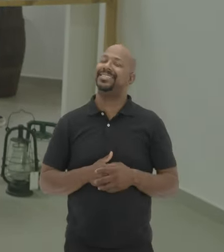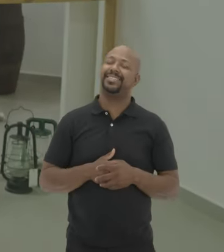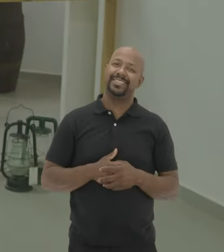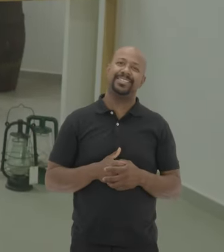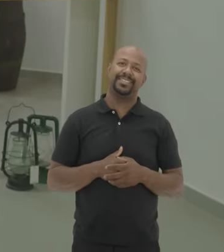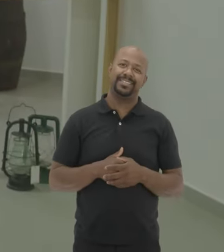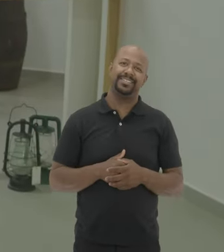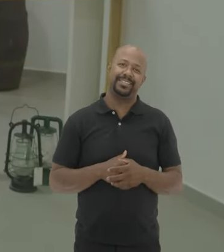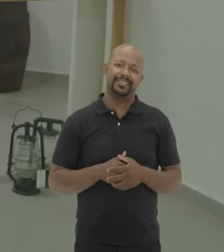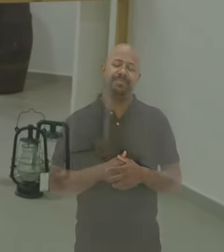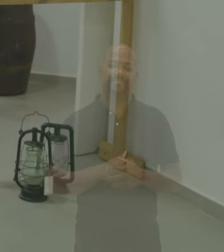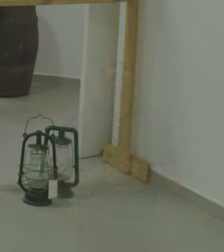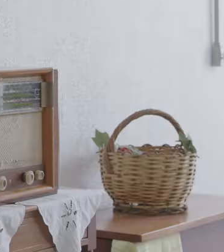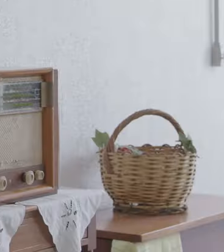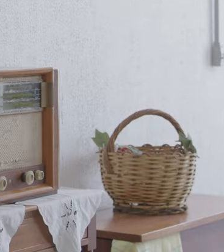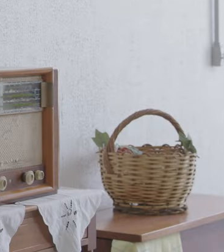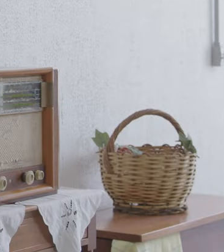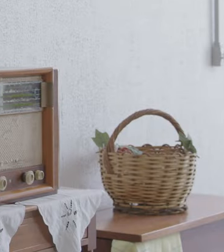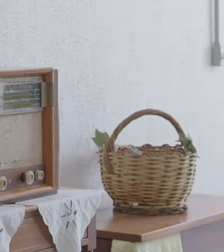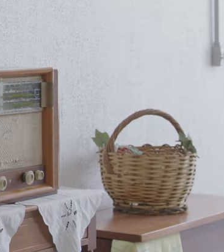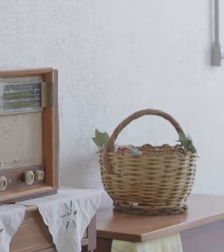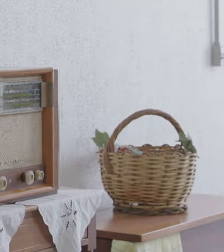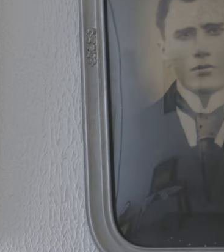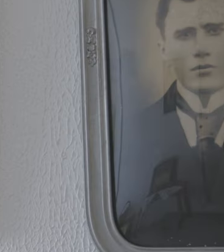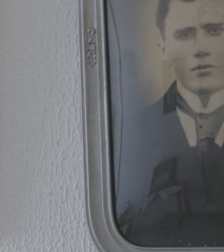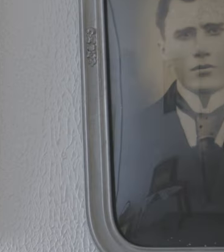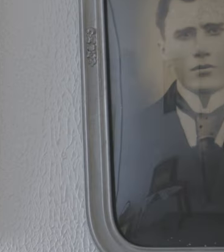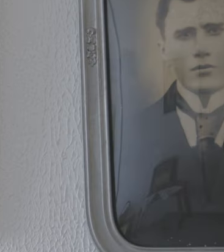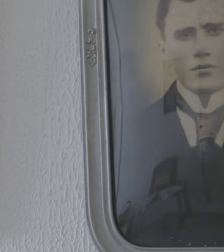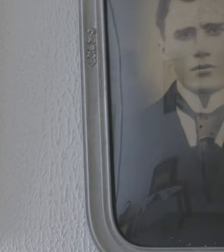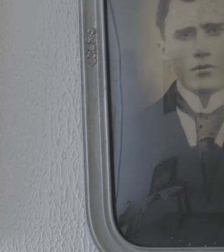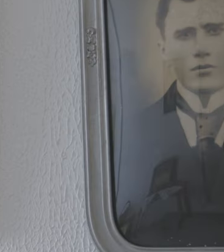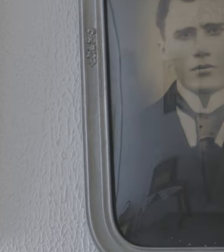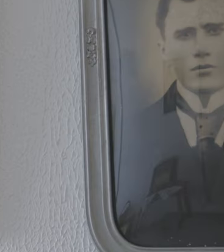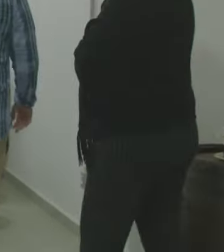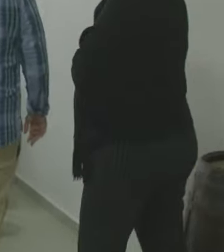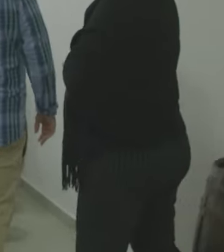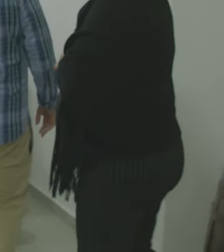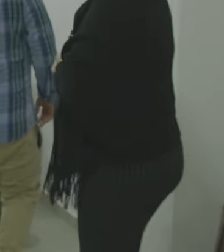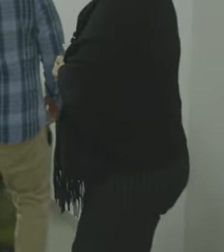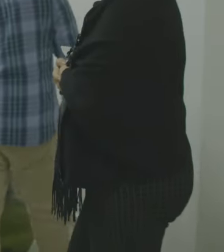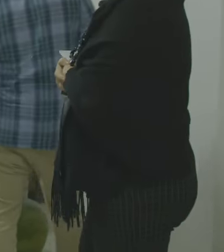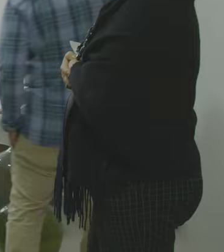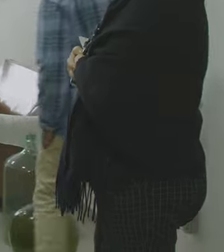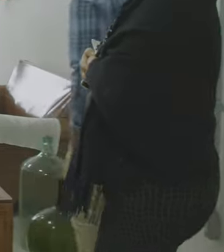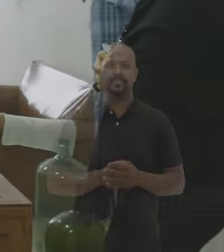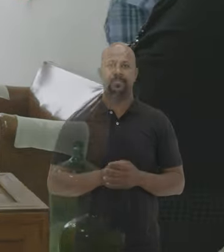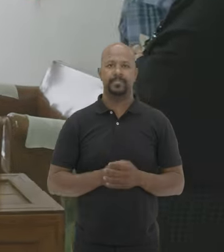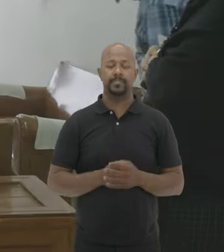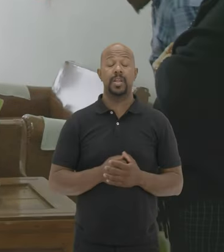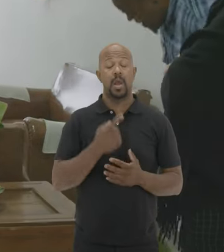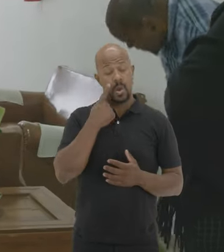e utensílios de uma casa antiga. Uma estante, retratos, um rádio antigo, sofás, chapéus e um baú. Então, você